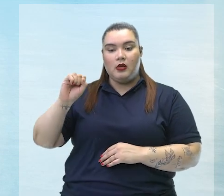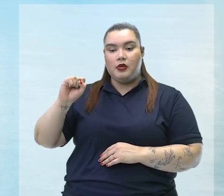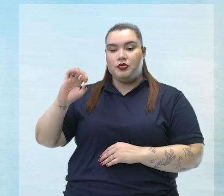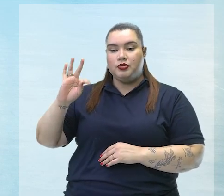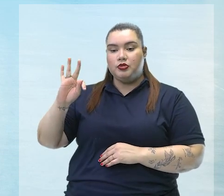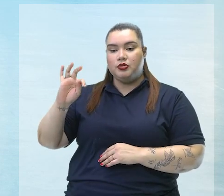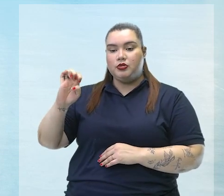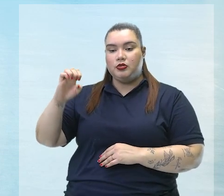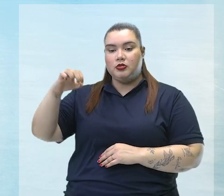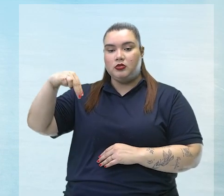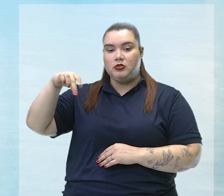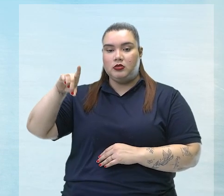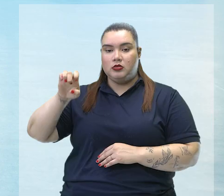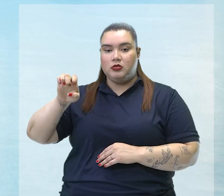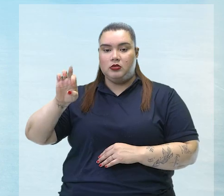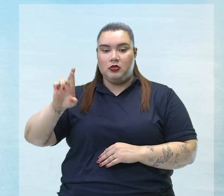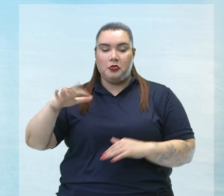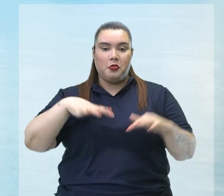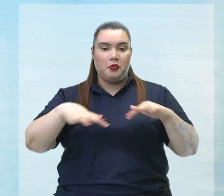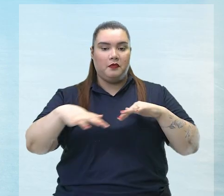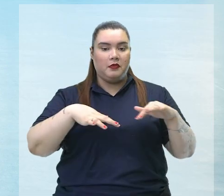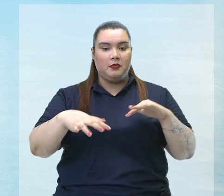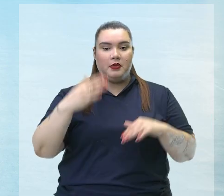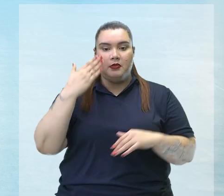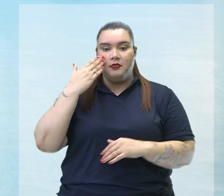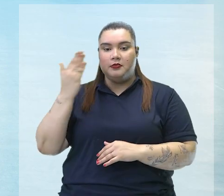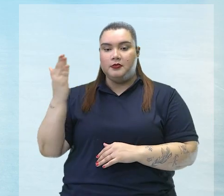Extend, estender.